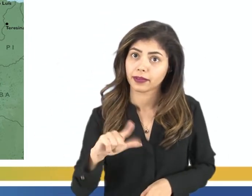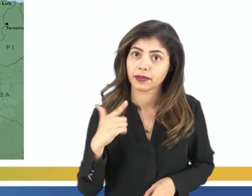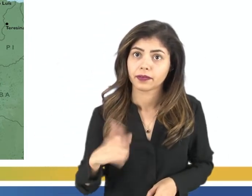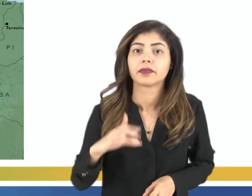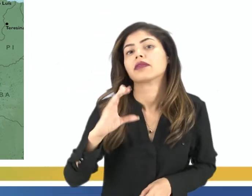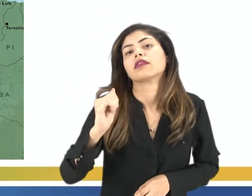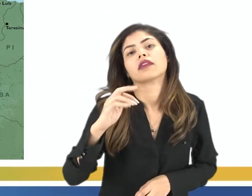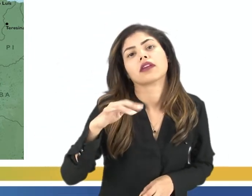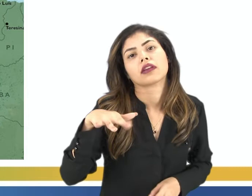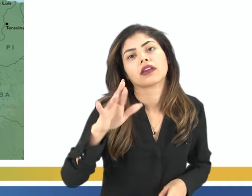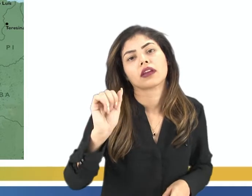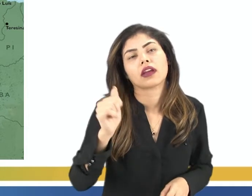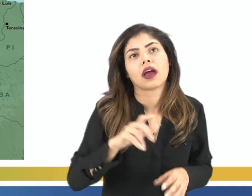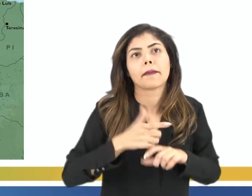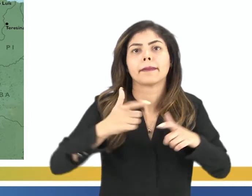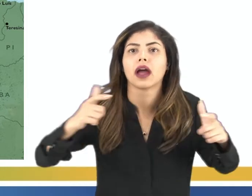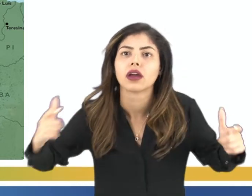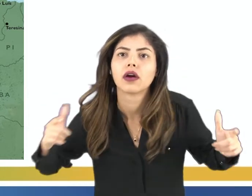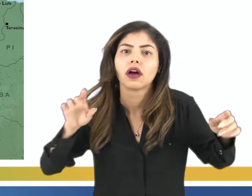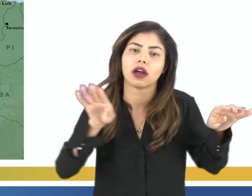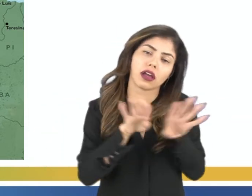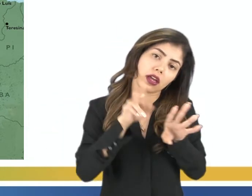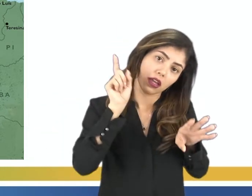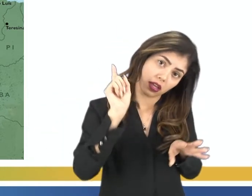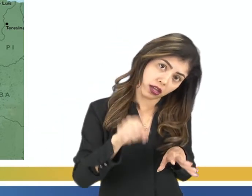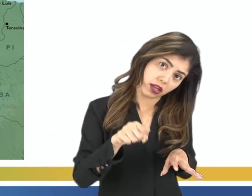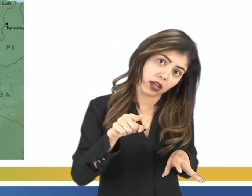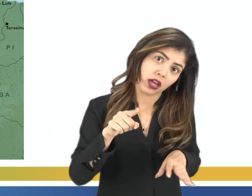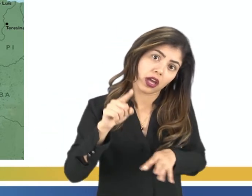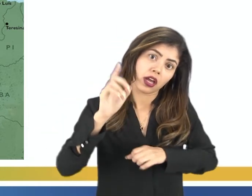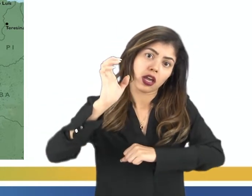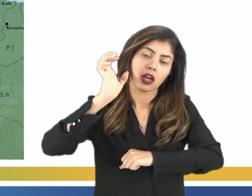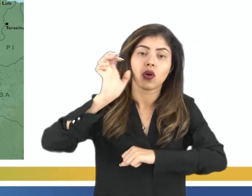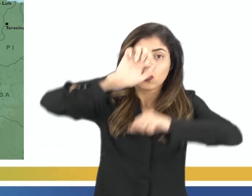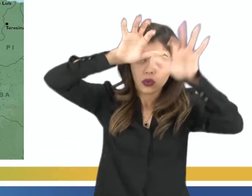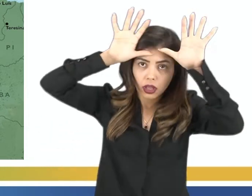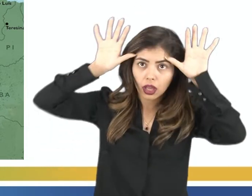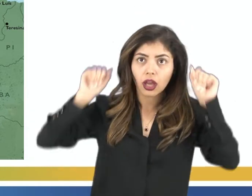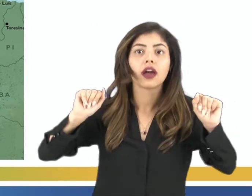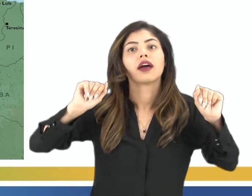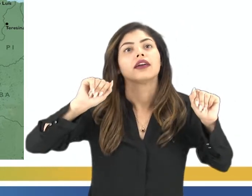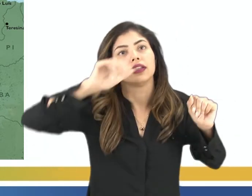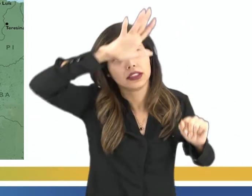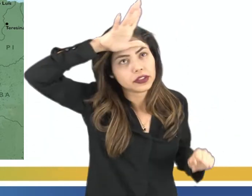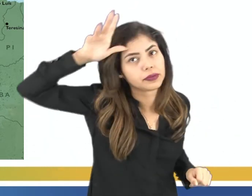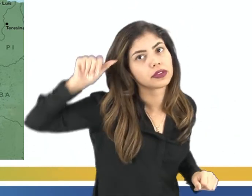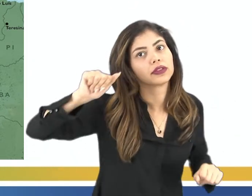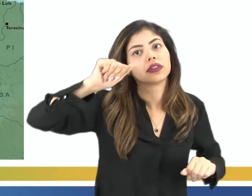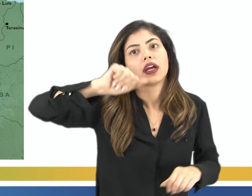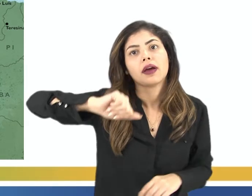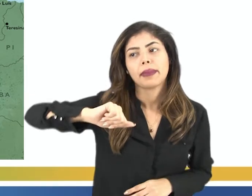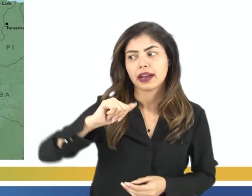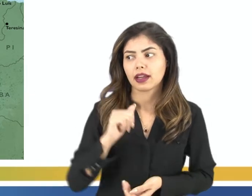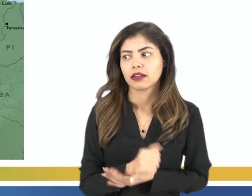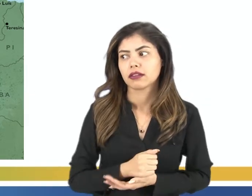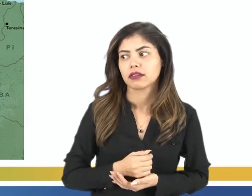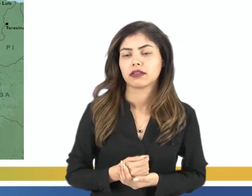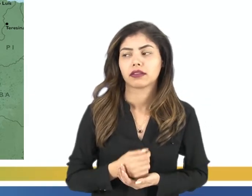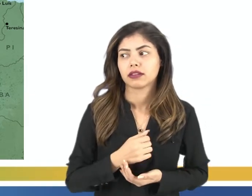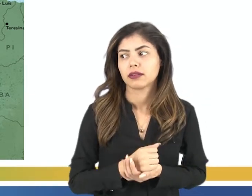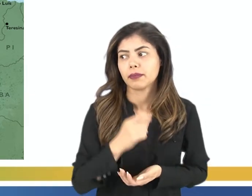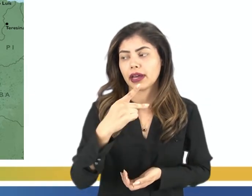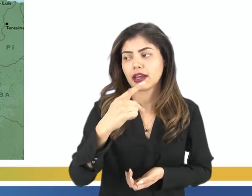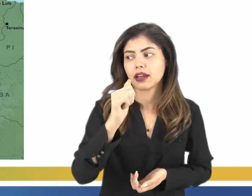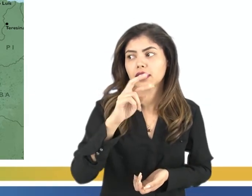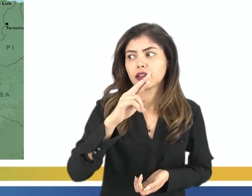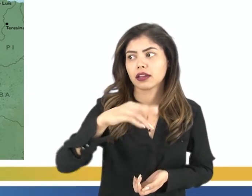castanhais, né? Então a maior quantidade de castanhais nós temos principalmente nos estados do Acre, do Amazonas e do Pará, né? Então aí nós